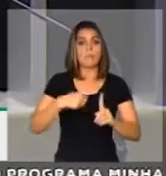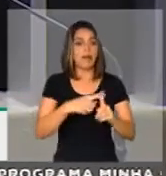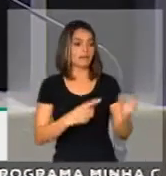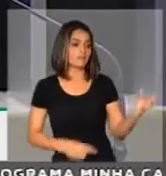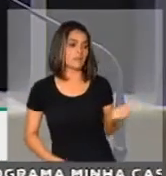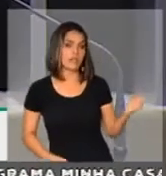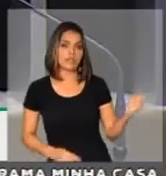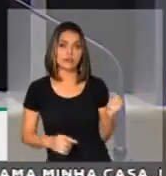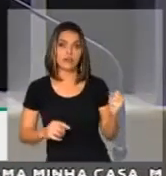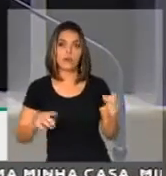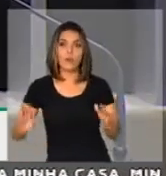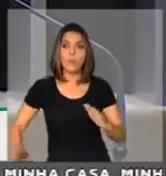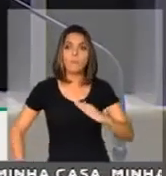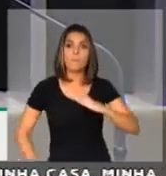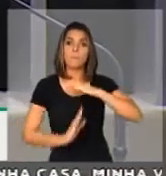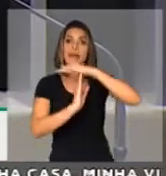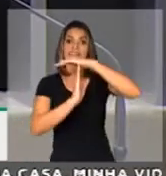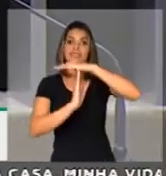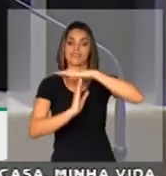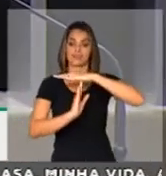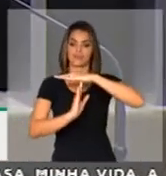do...